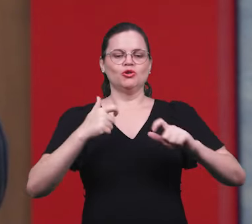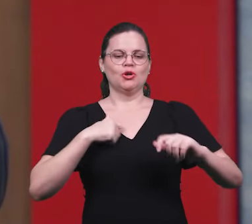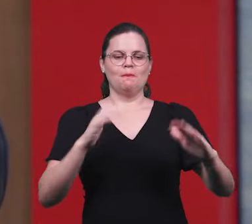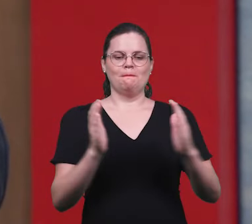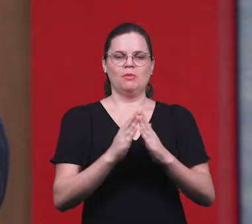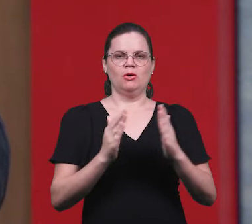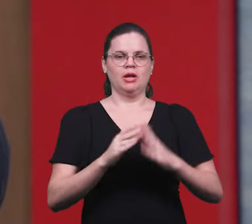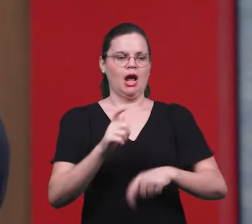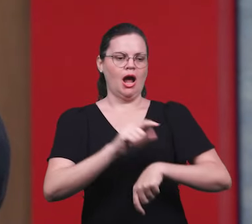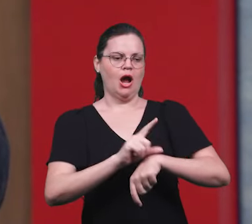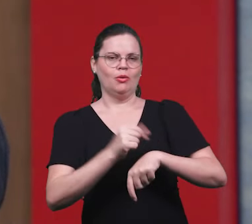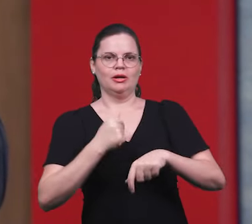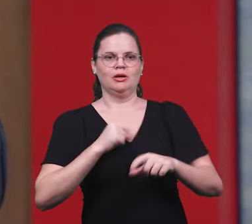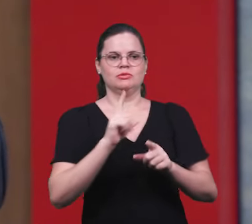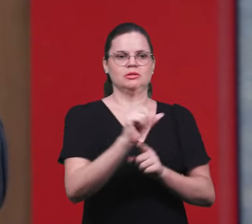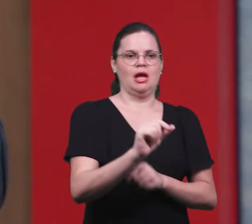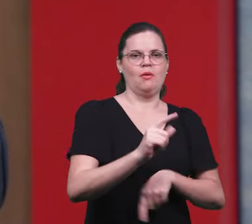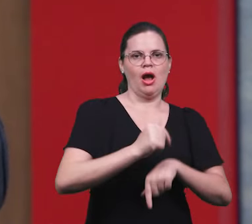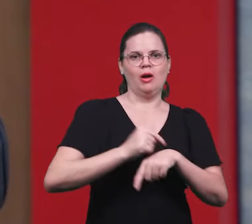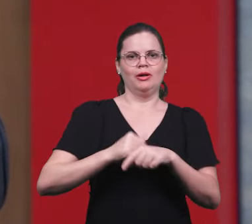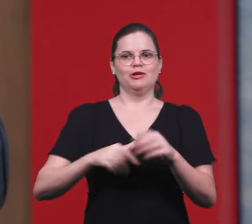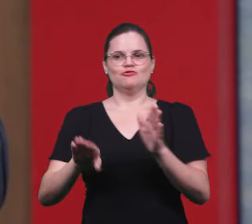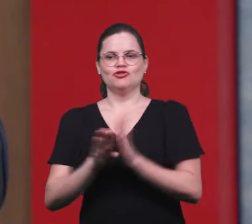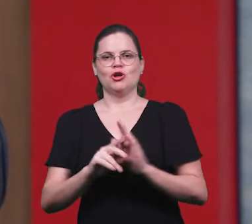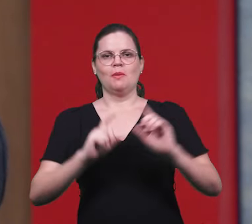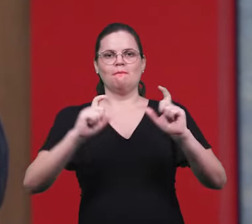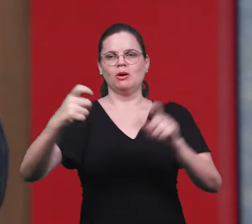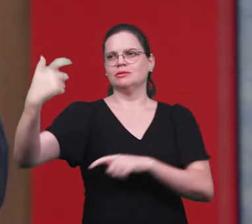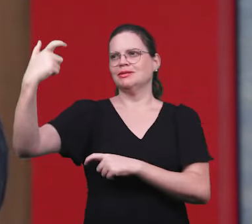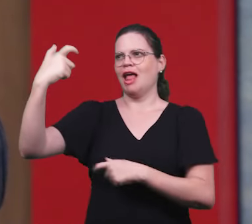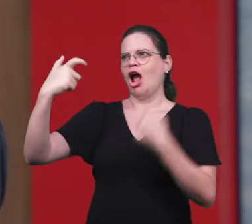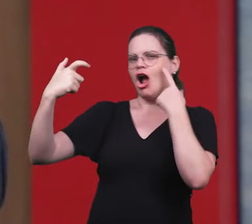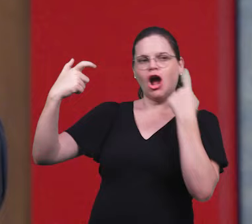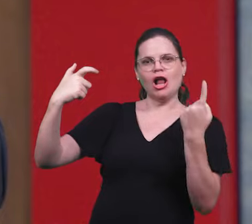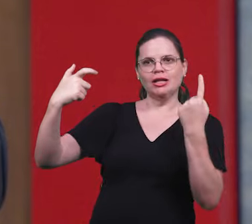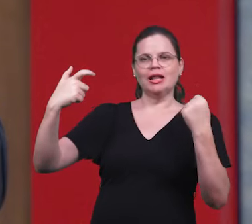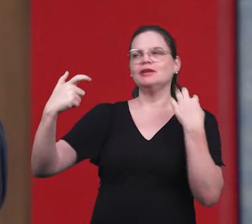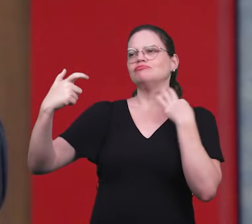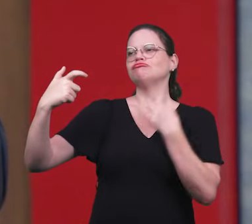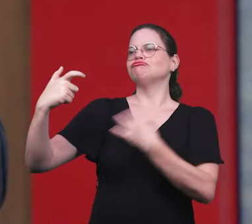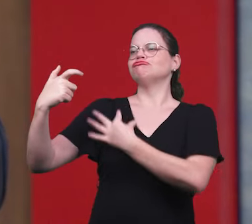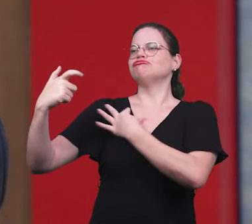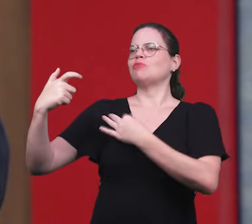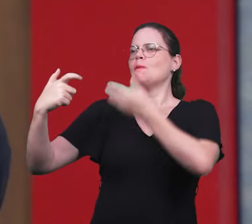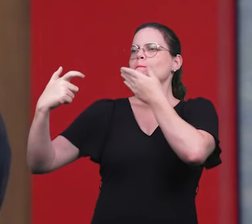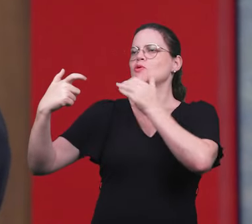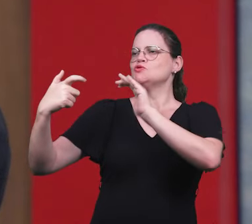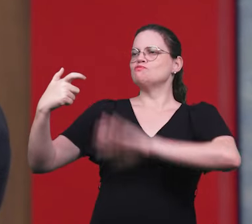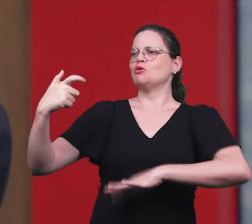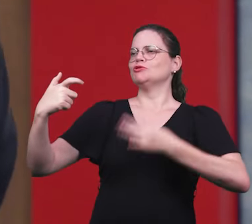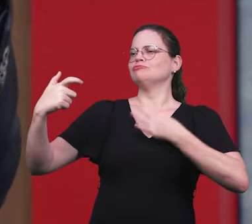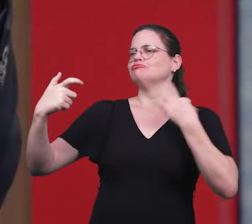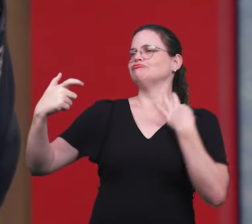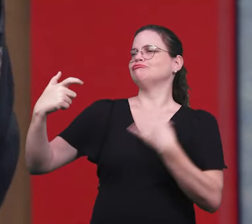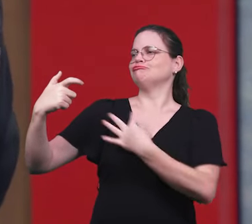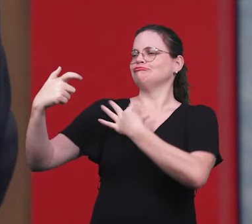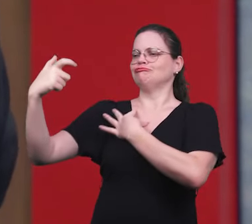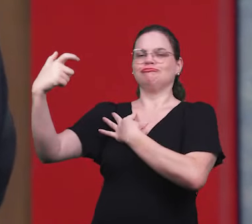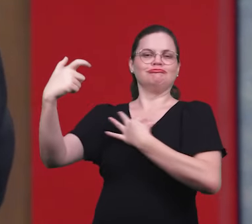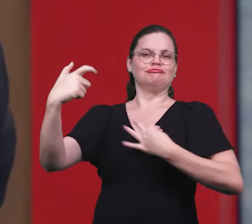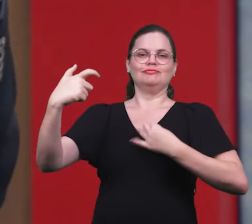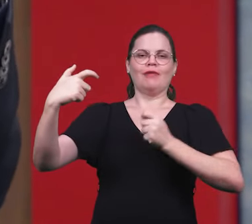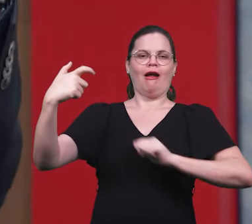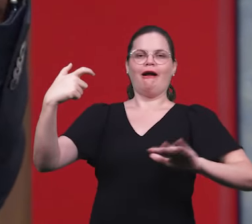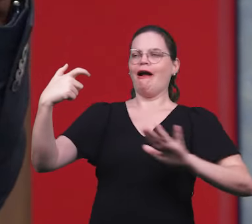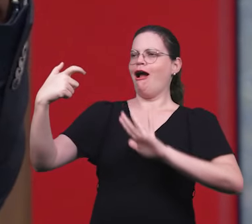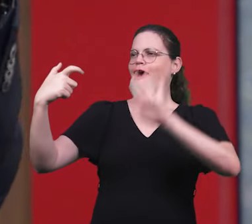sai, a hora que você chega, por uma vaidade, a joia que seu marido te deu, né? Olha, meu marido me deu, para quem pode, né?